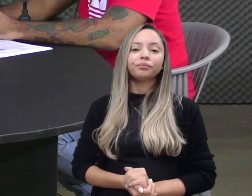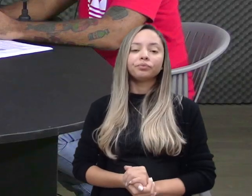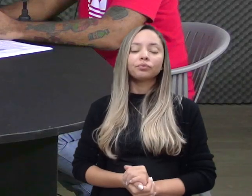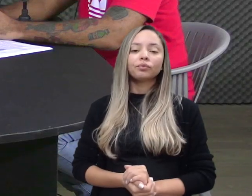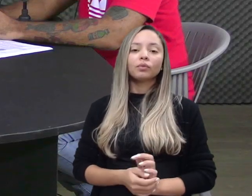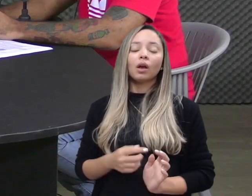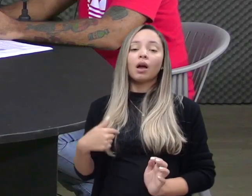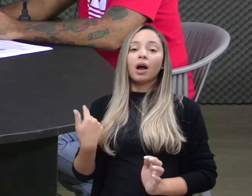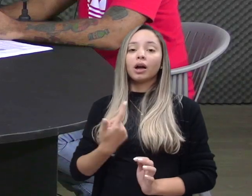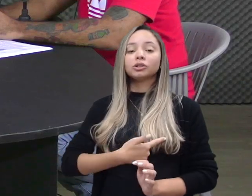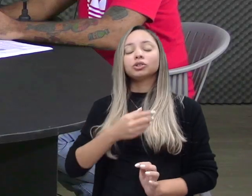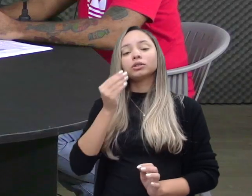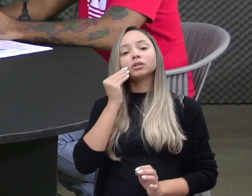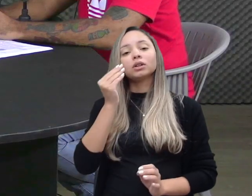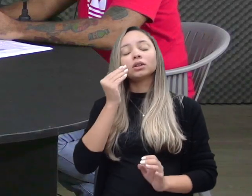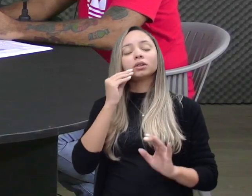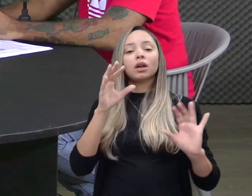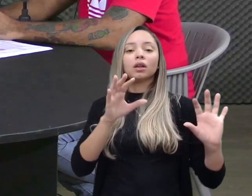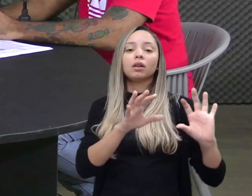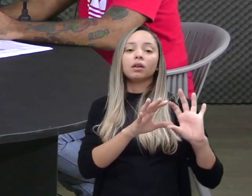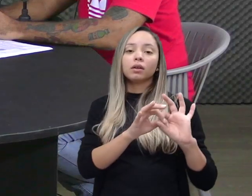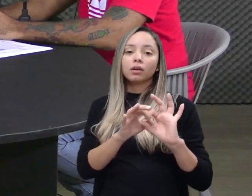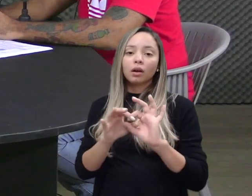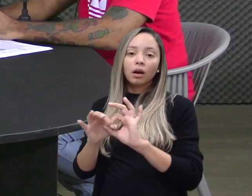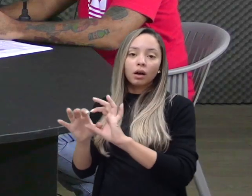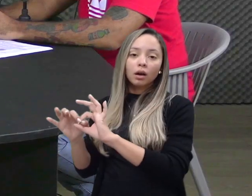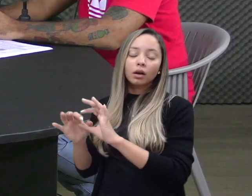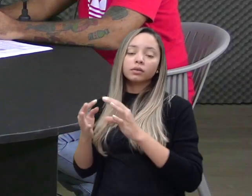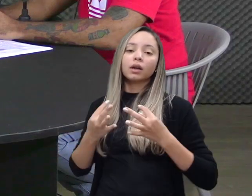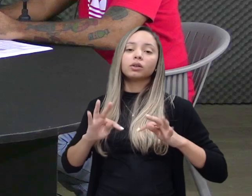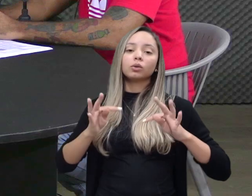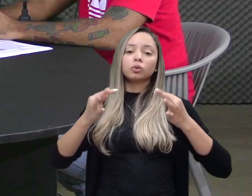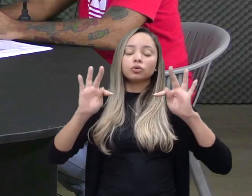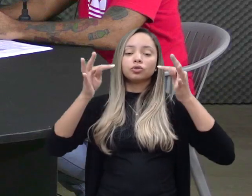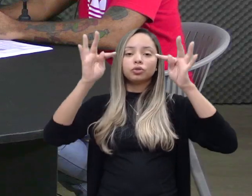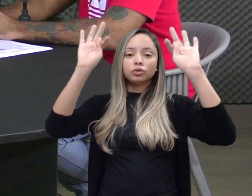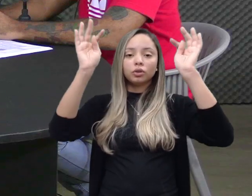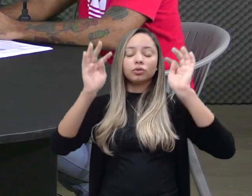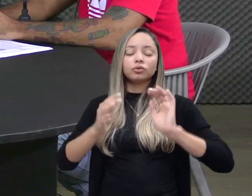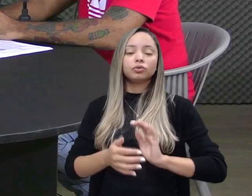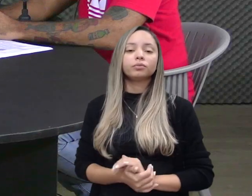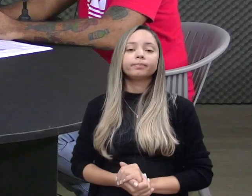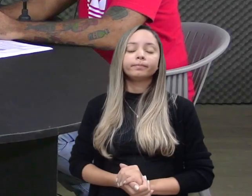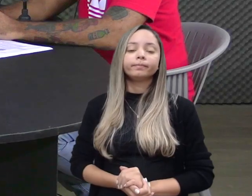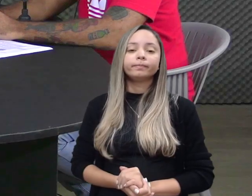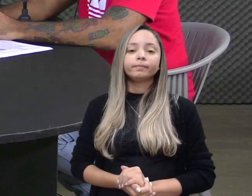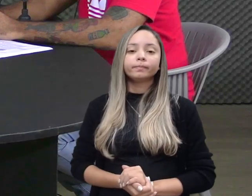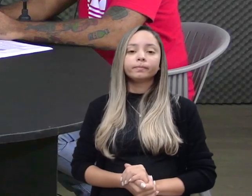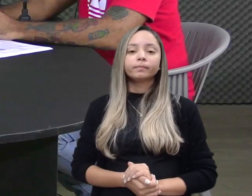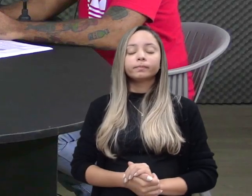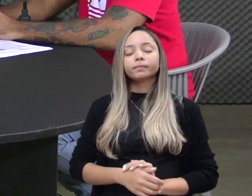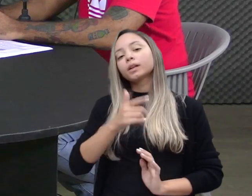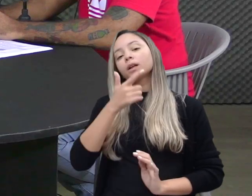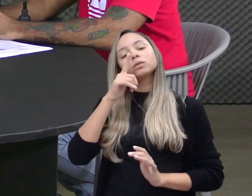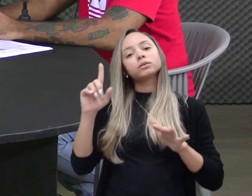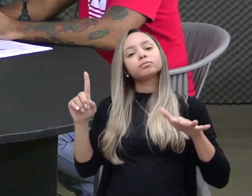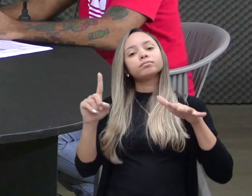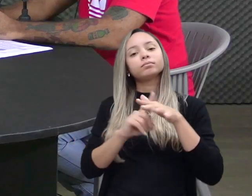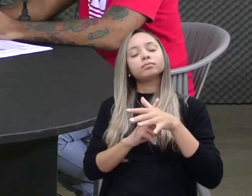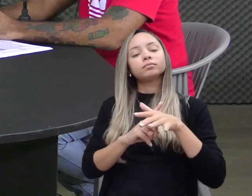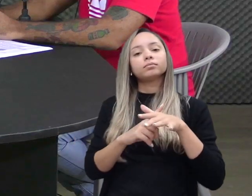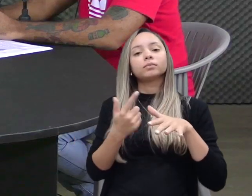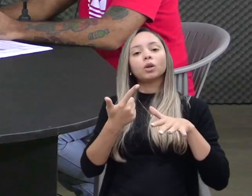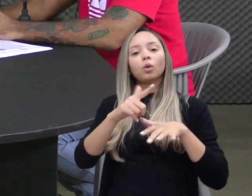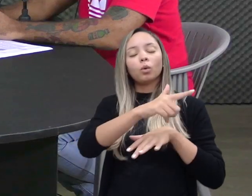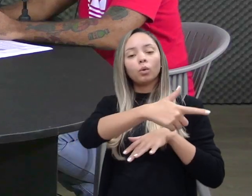tenta elencar, né, os dispositivos, as tecnologias assistivas, né, a integração com outros pacientes, com